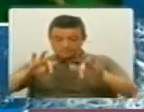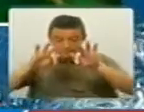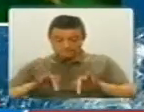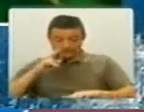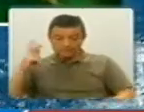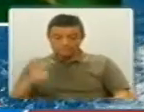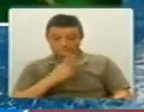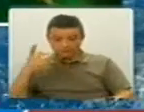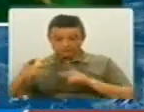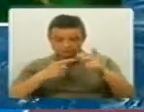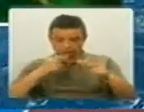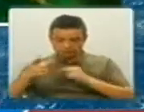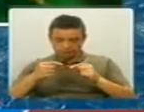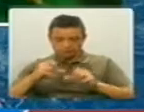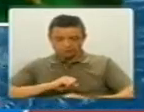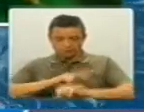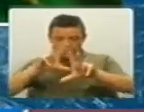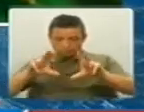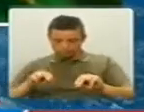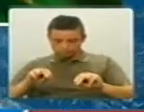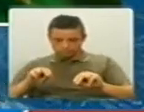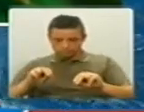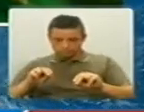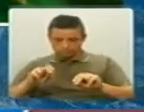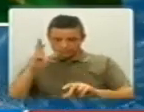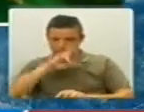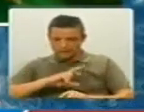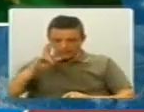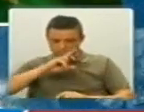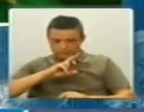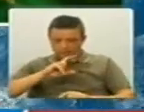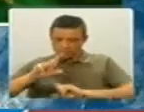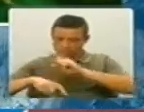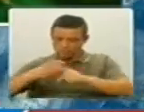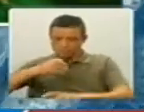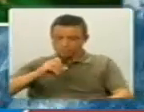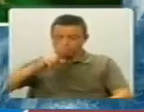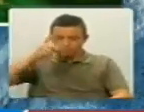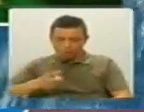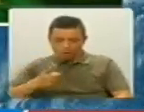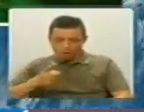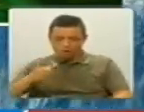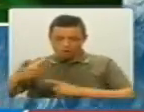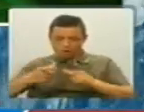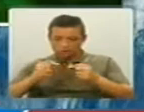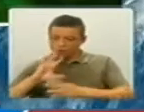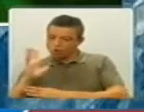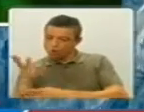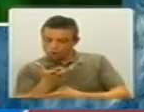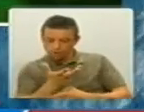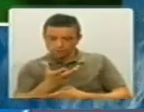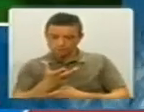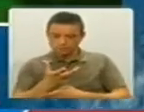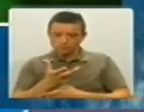vida consegue como que limpar o gás à sua volta e temos sobretudo poeira à volta dessas estrelas. Essa poeira é o